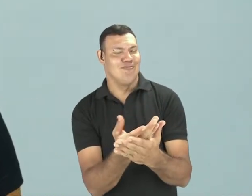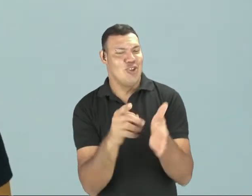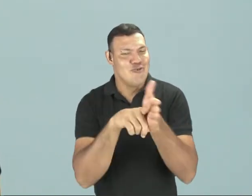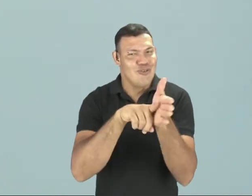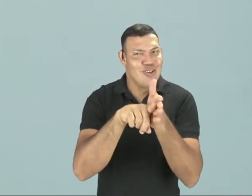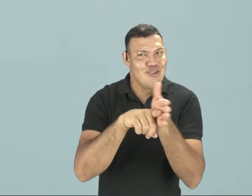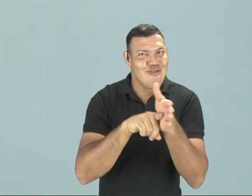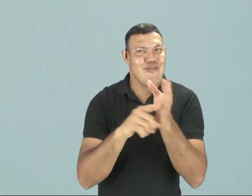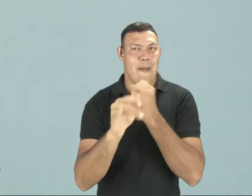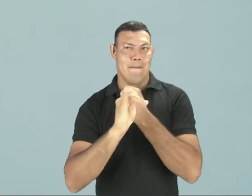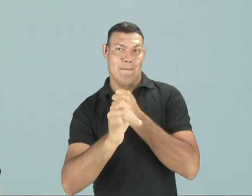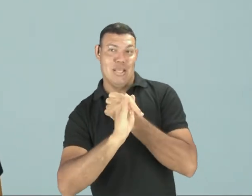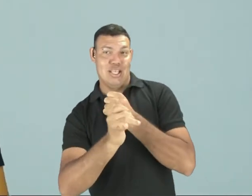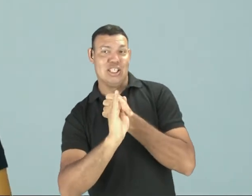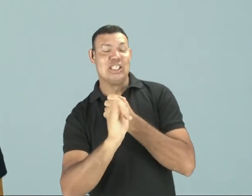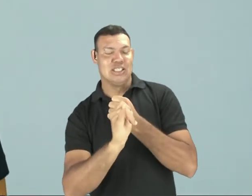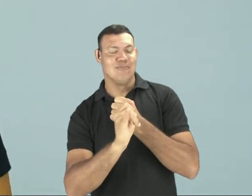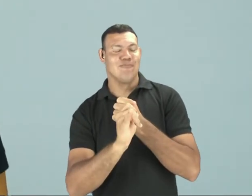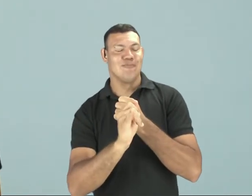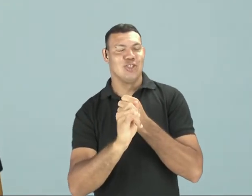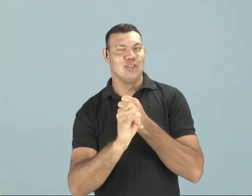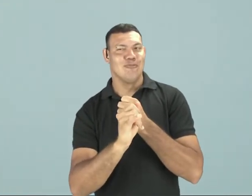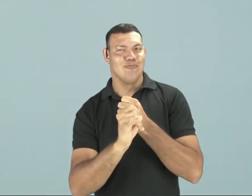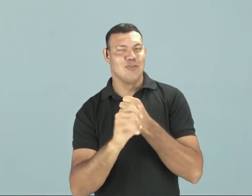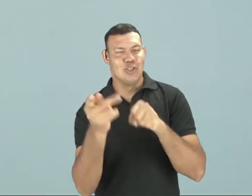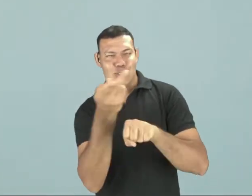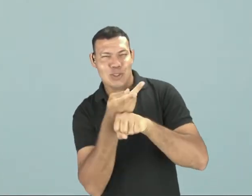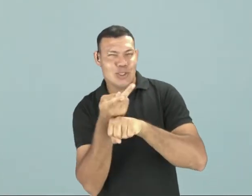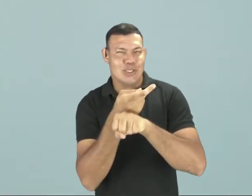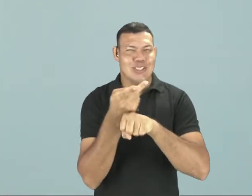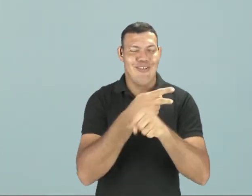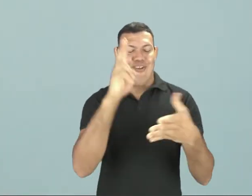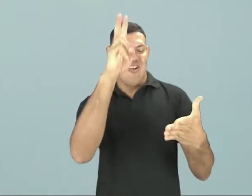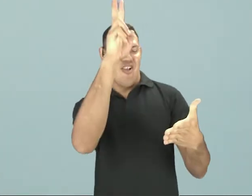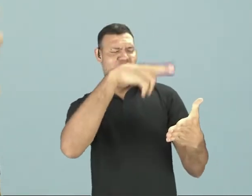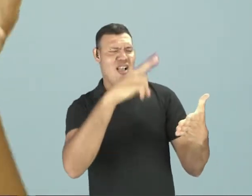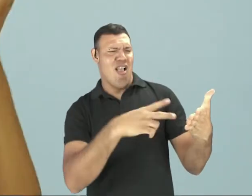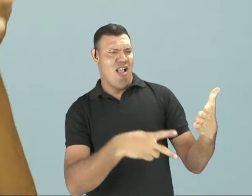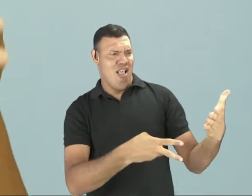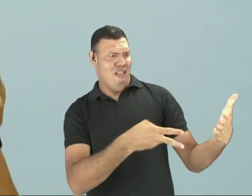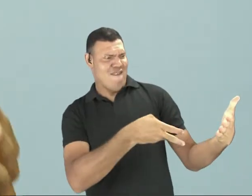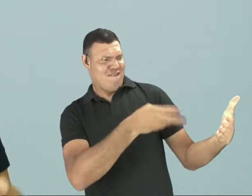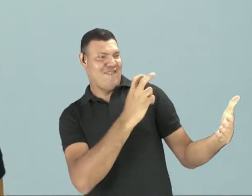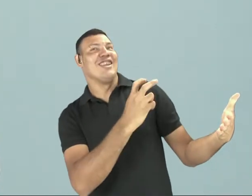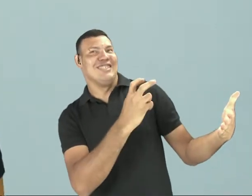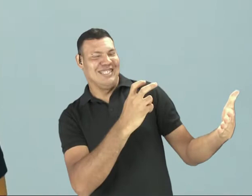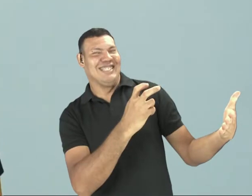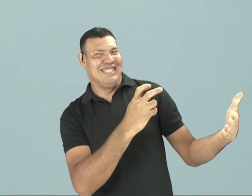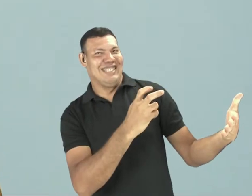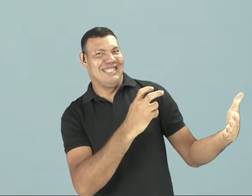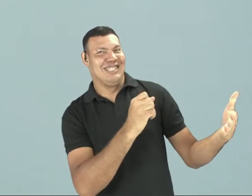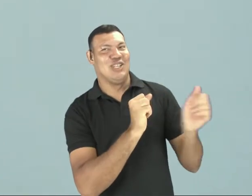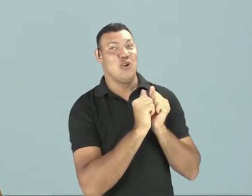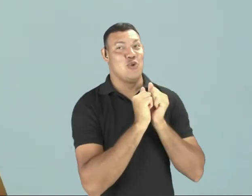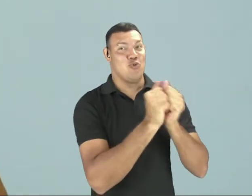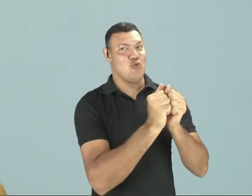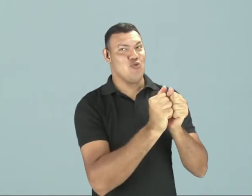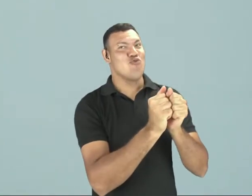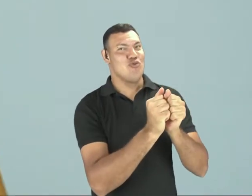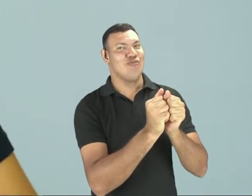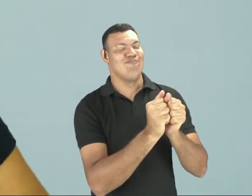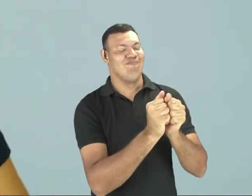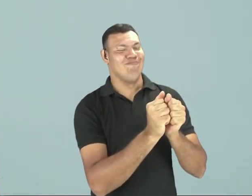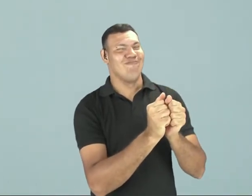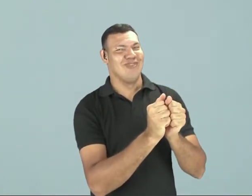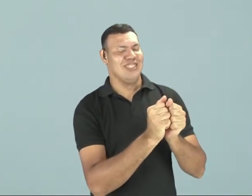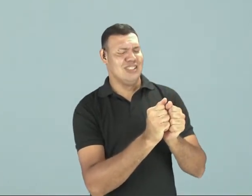umas crônicas para você verificar, que você vai ver, que você vai ler e você vai perceber que parece que você está ali, do lado do autor,